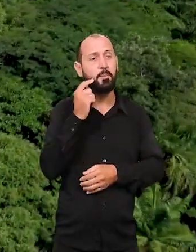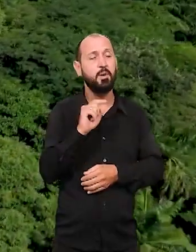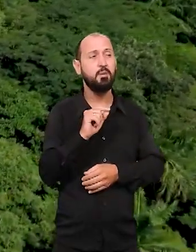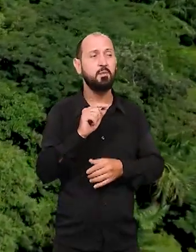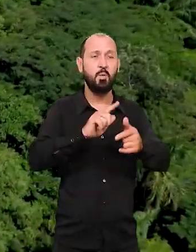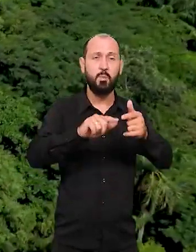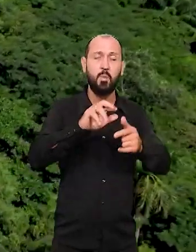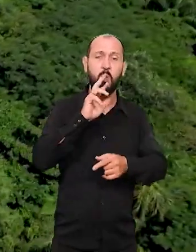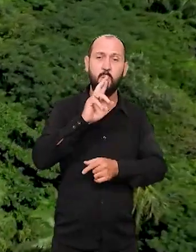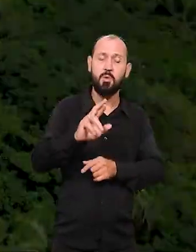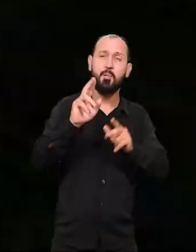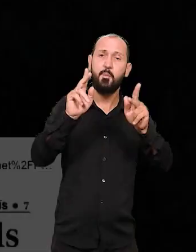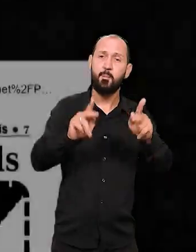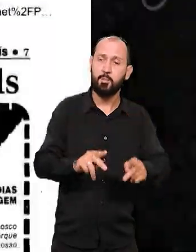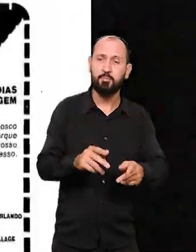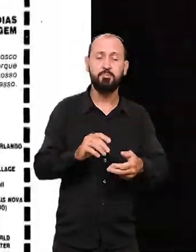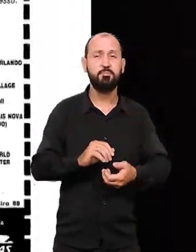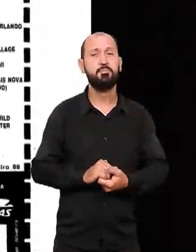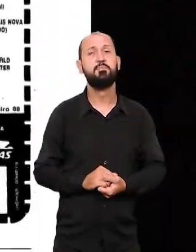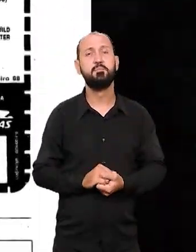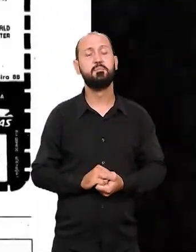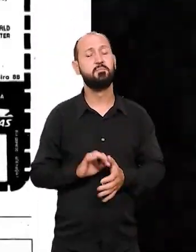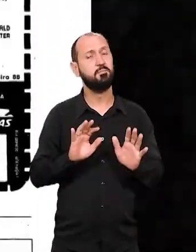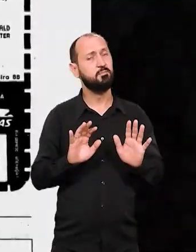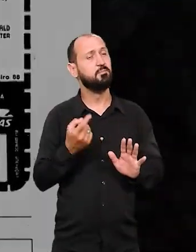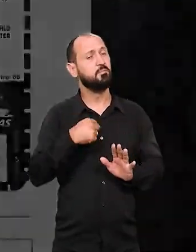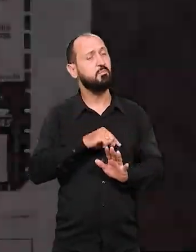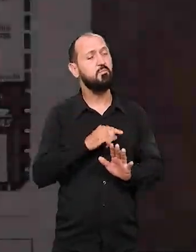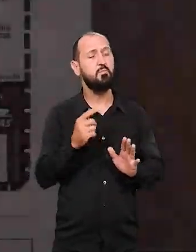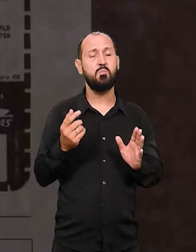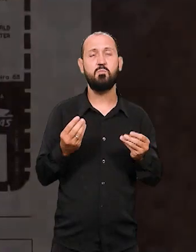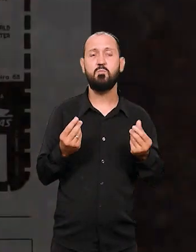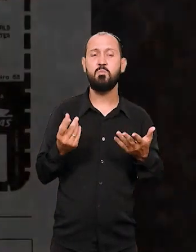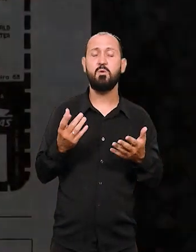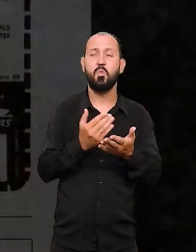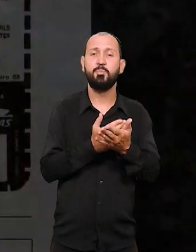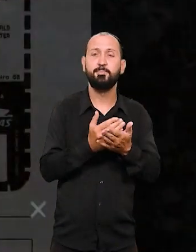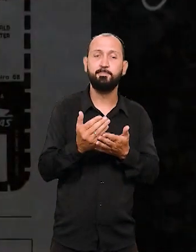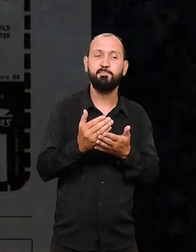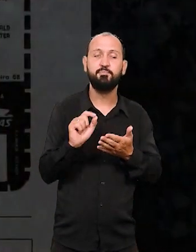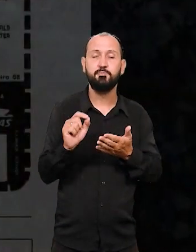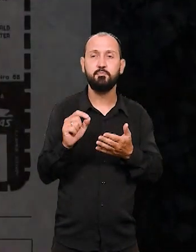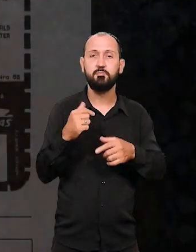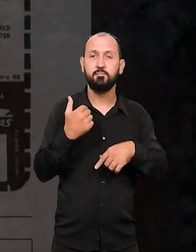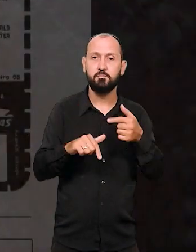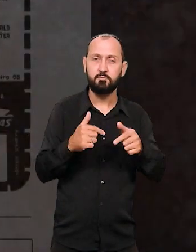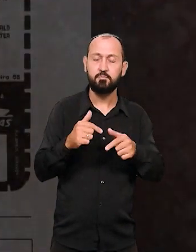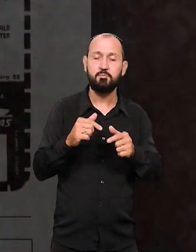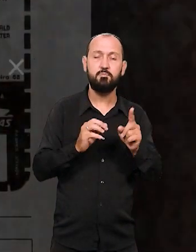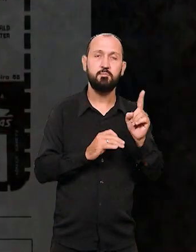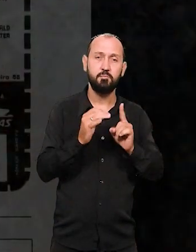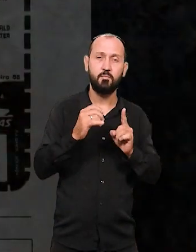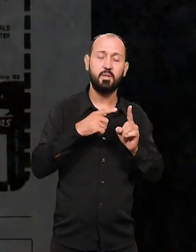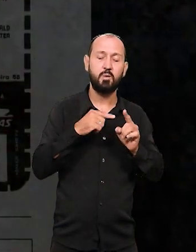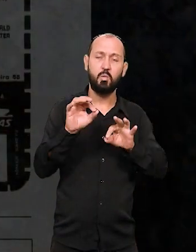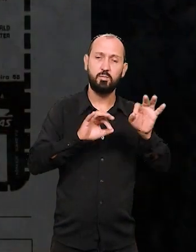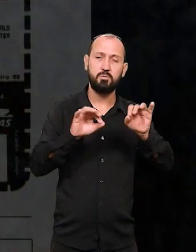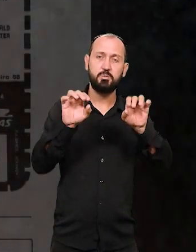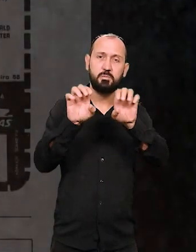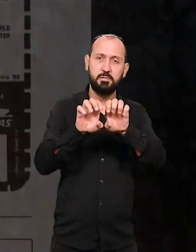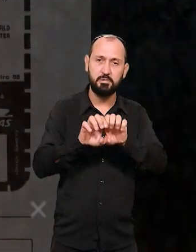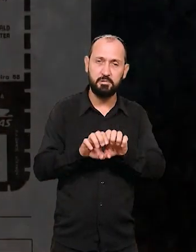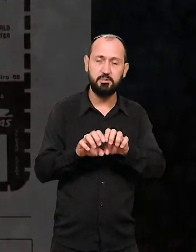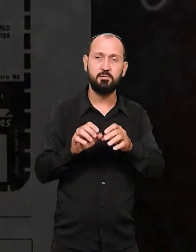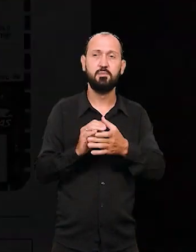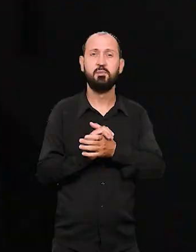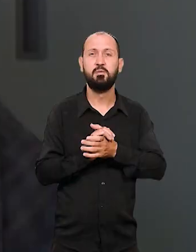em saúde, para responder questões de saúde pública, questões de saúde, nós, então, começamos a trabalhar com